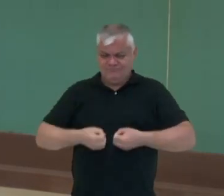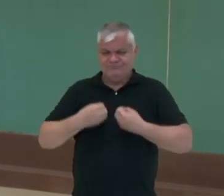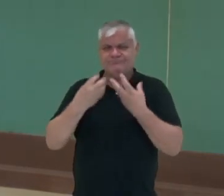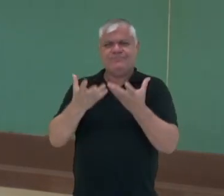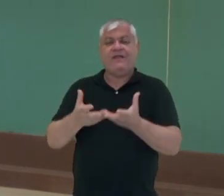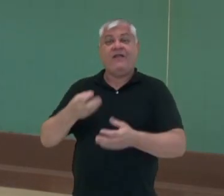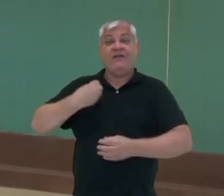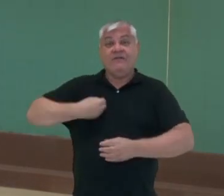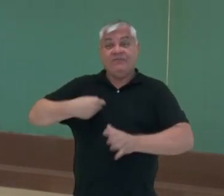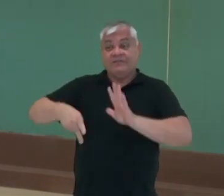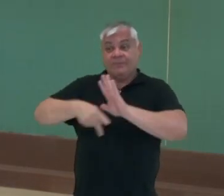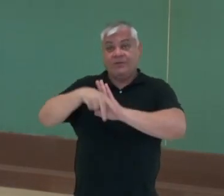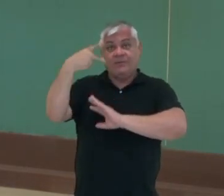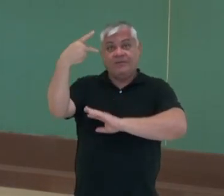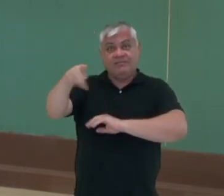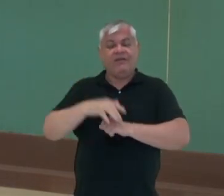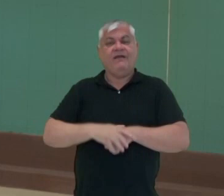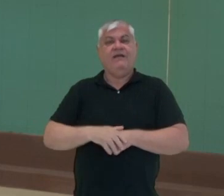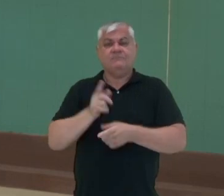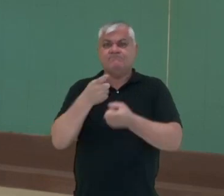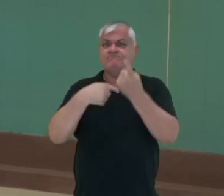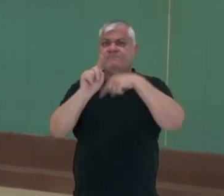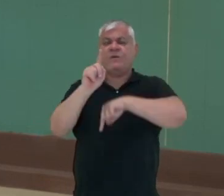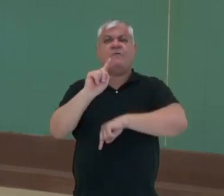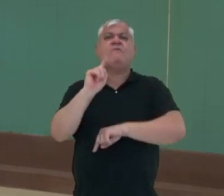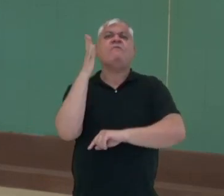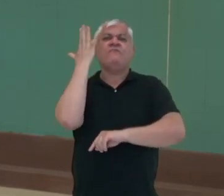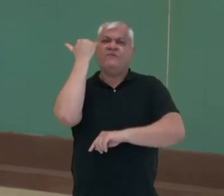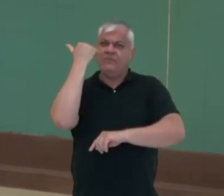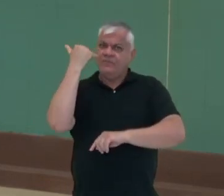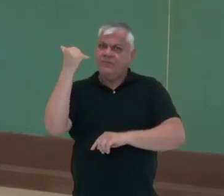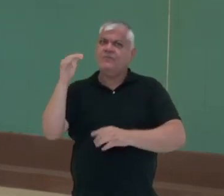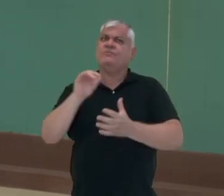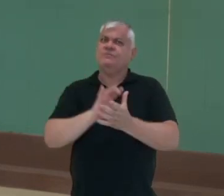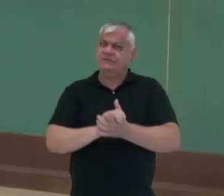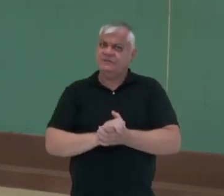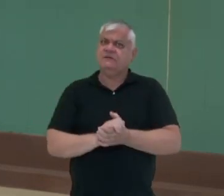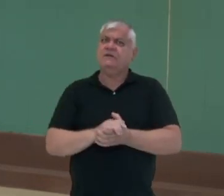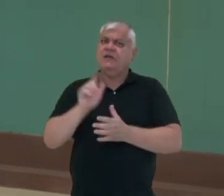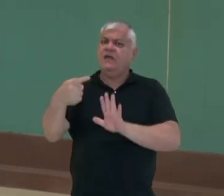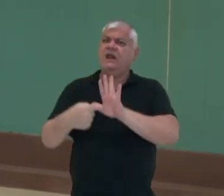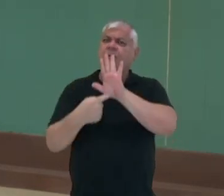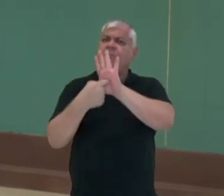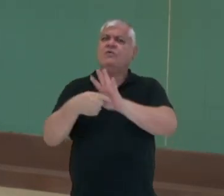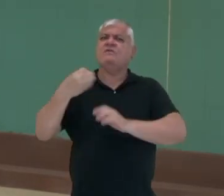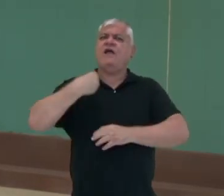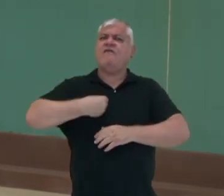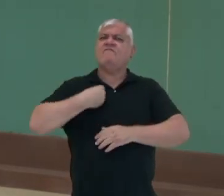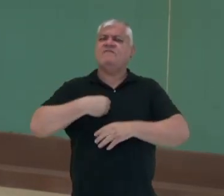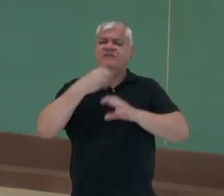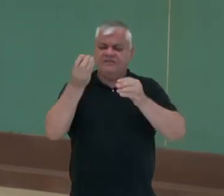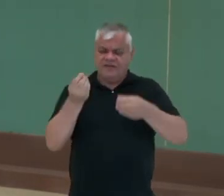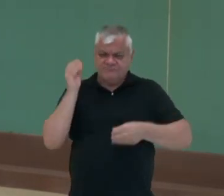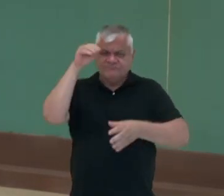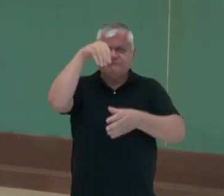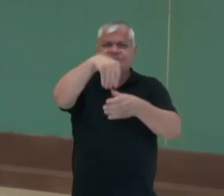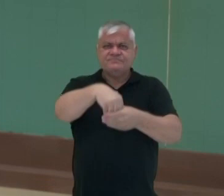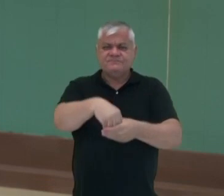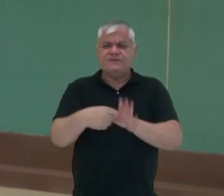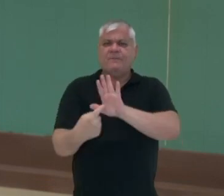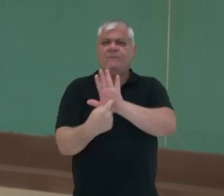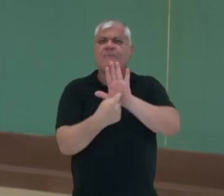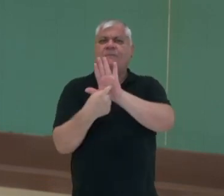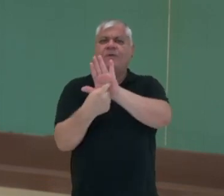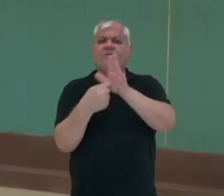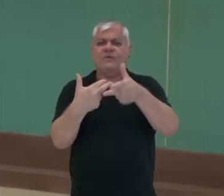sua obra, por isso que esse brilhantismo enorme, que a gente vê uma transformação. Praticamente ela contou a vida dela através da performance, trazendo essas coisas que